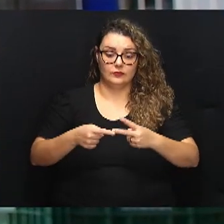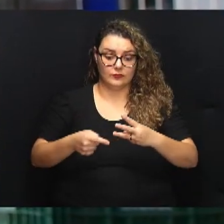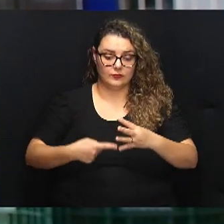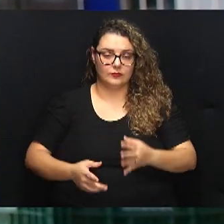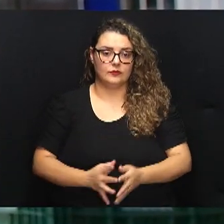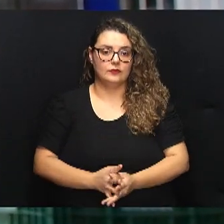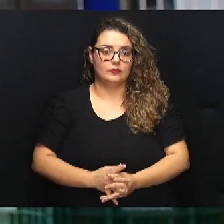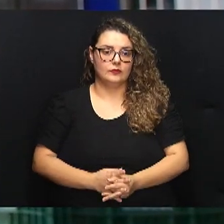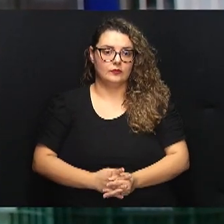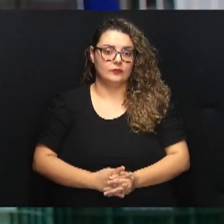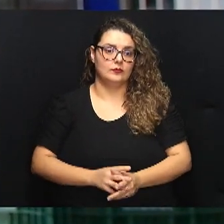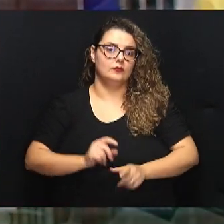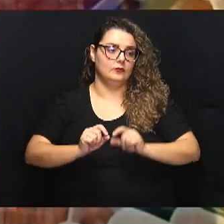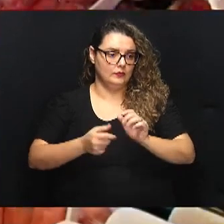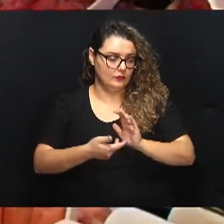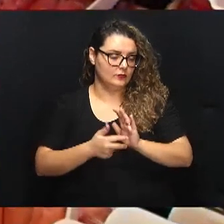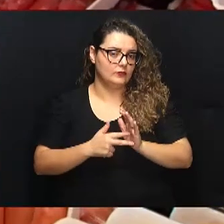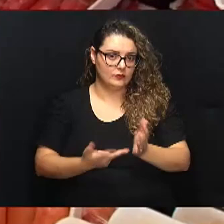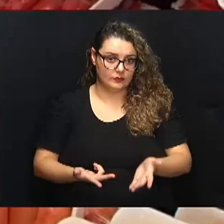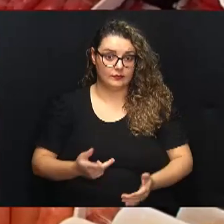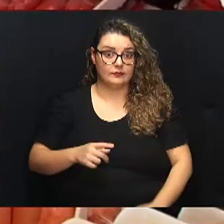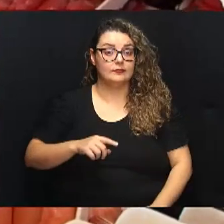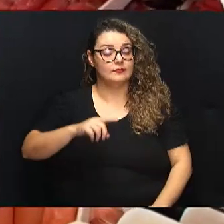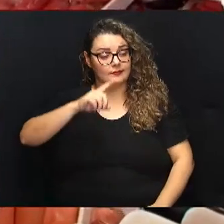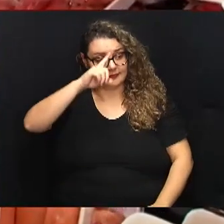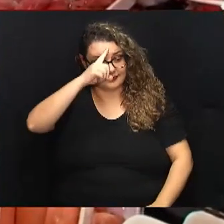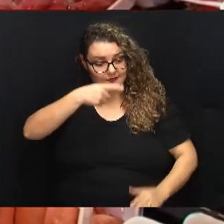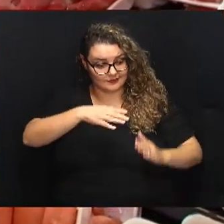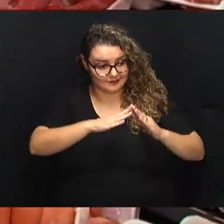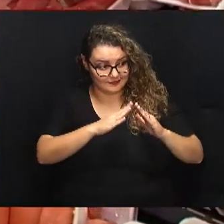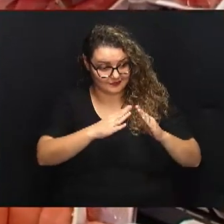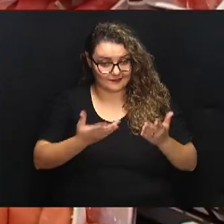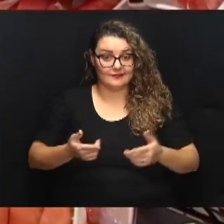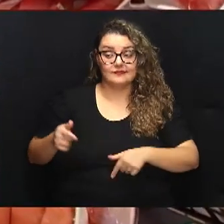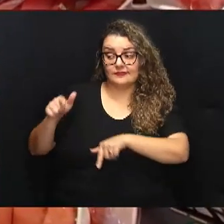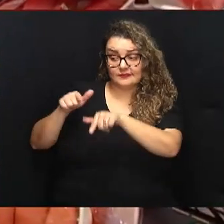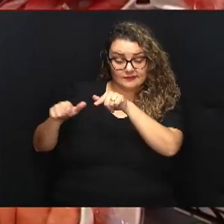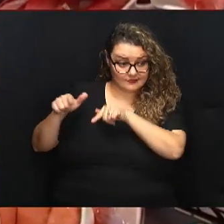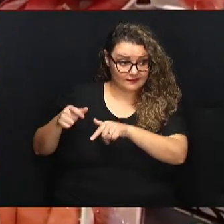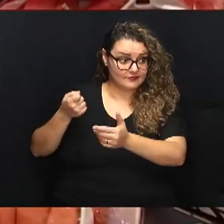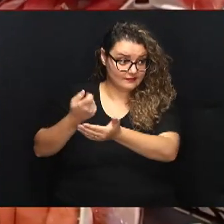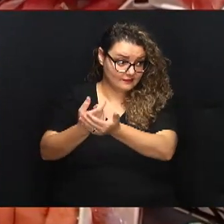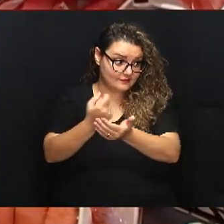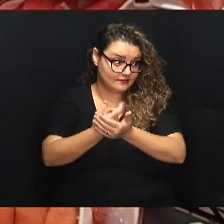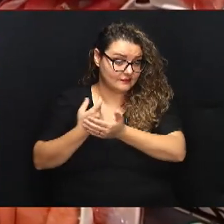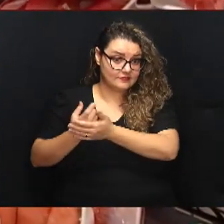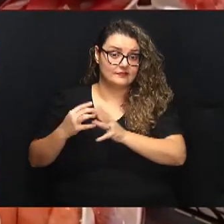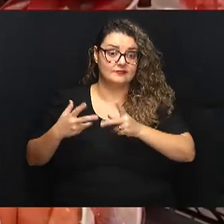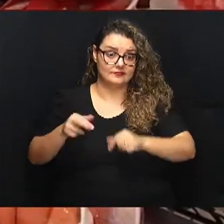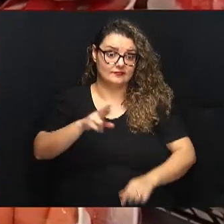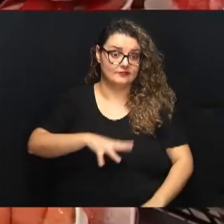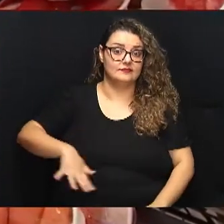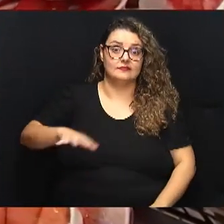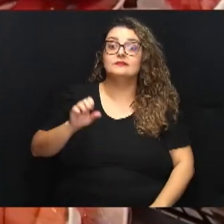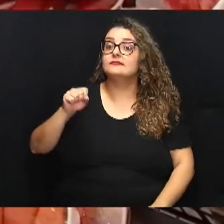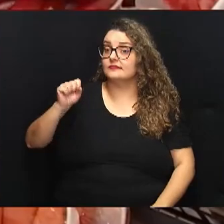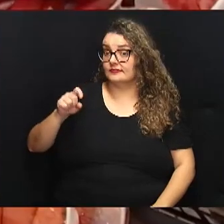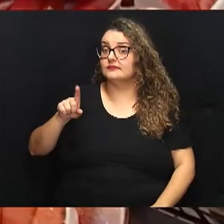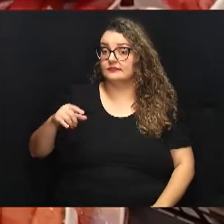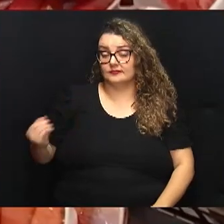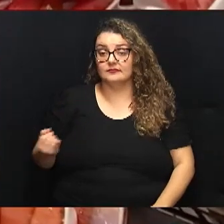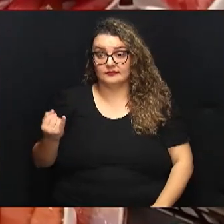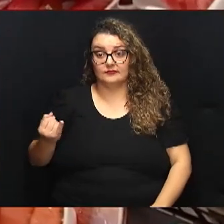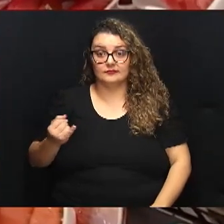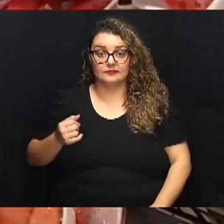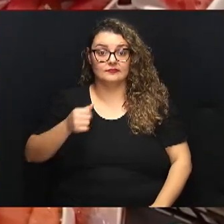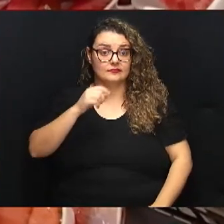Ou seja, vale para a dona de casa e vale também para a logística dos compradores, né, de toda a região. Sim, é importante que a dona de